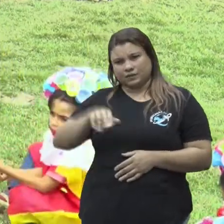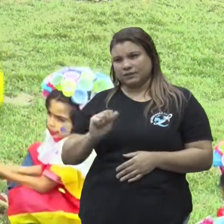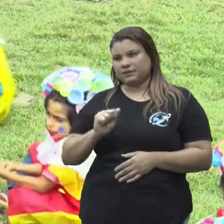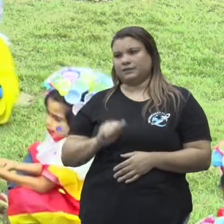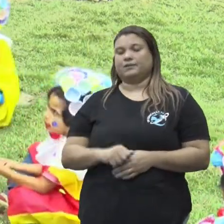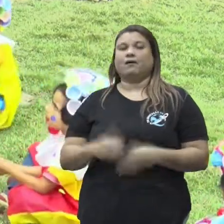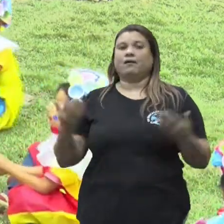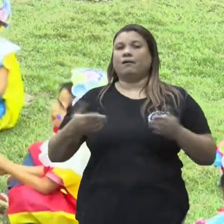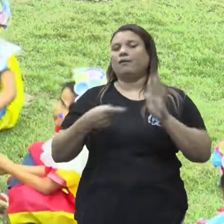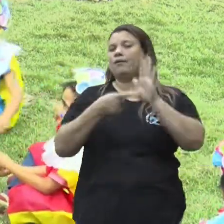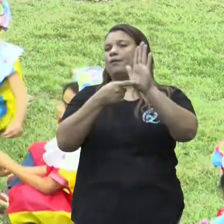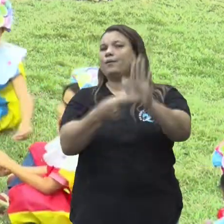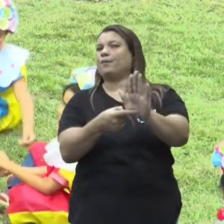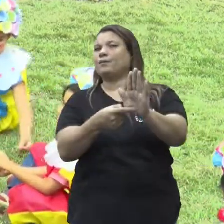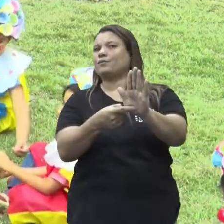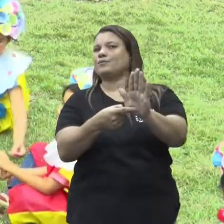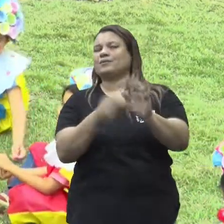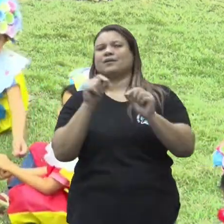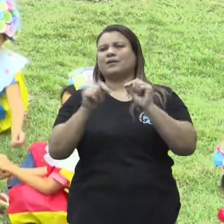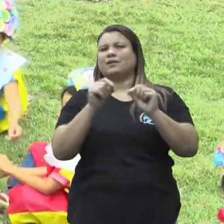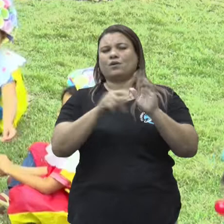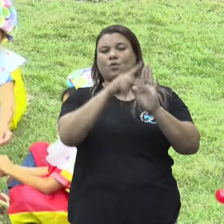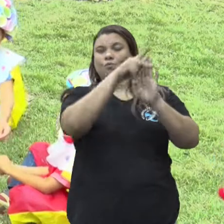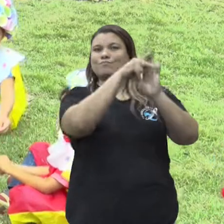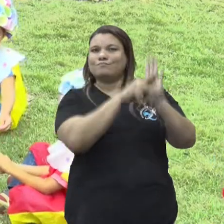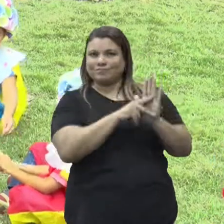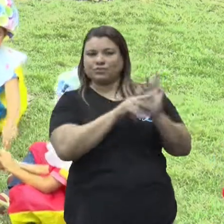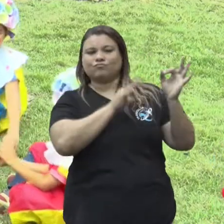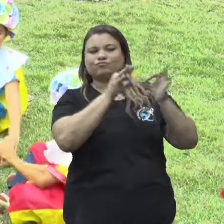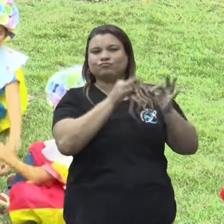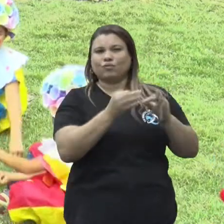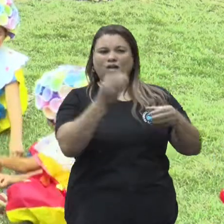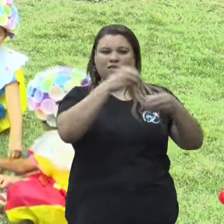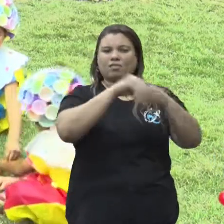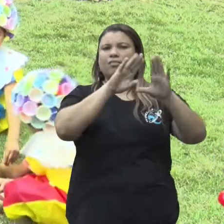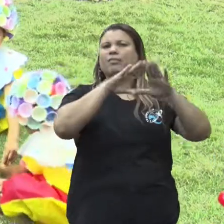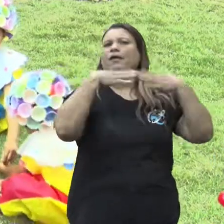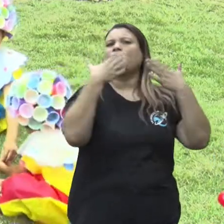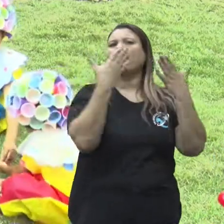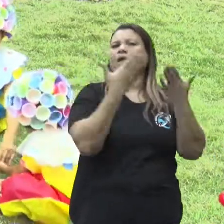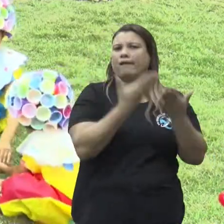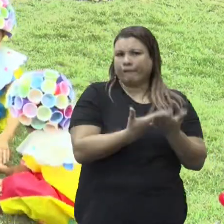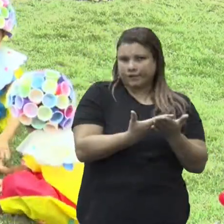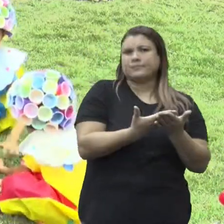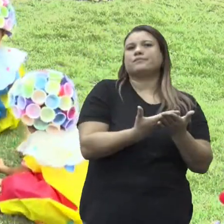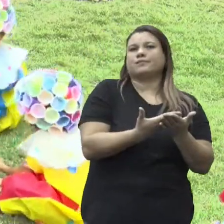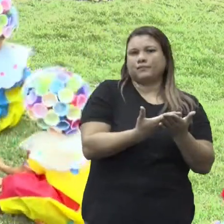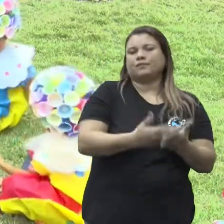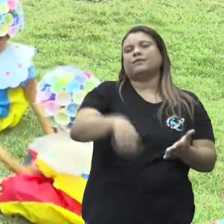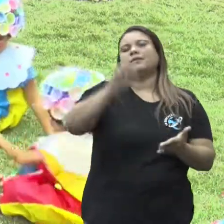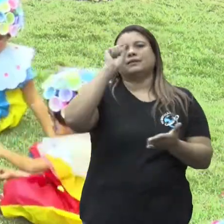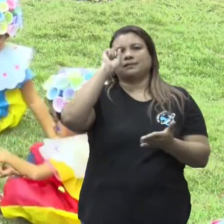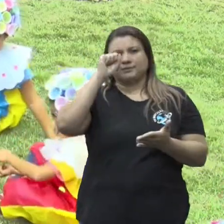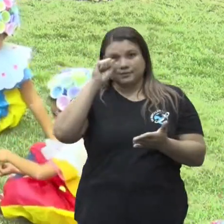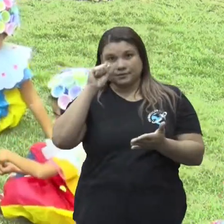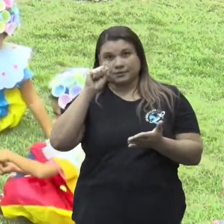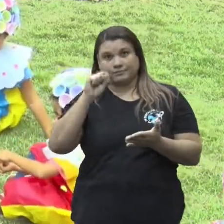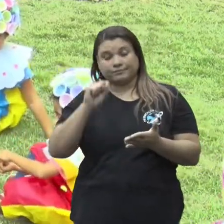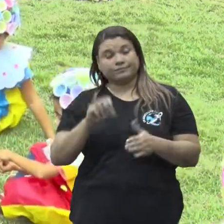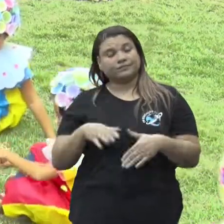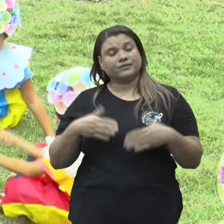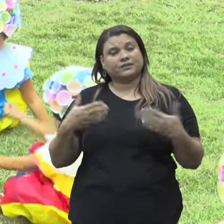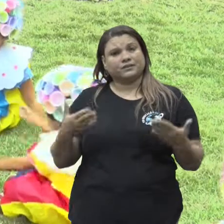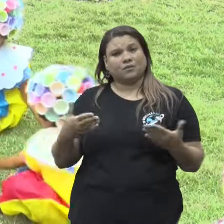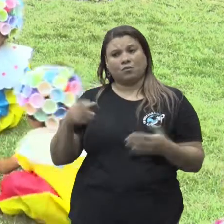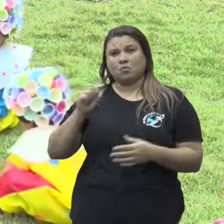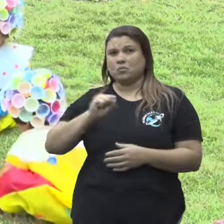Nadir Krenak para a apresentação da nossa vivência do projeto Vida no Campo. Se